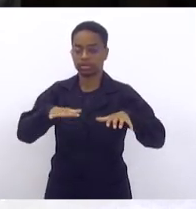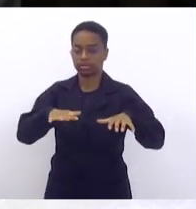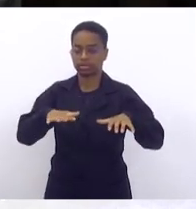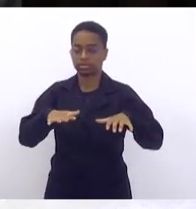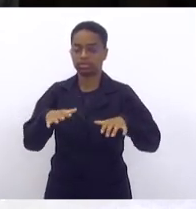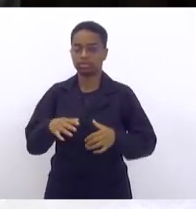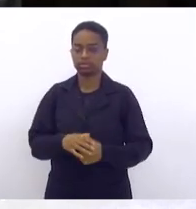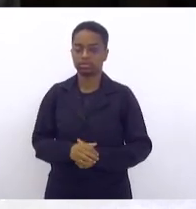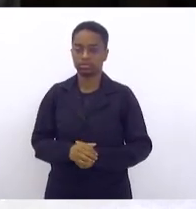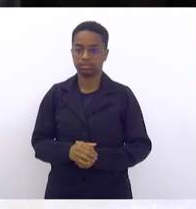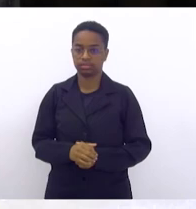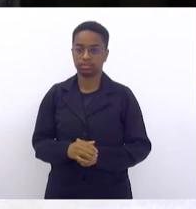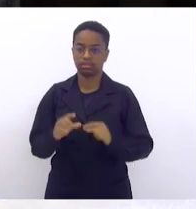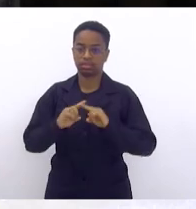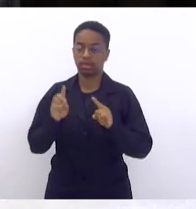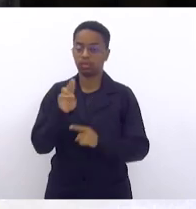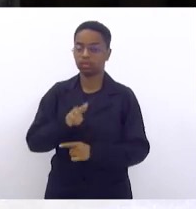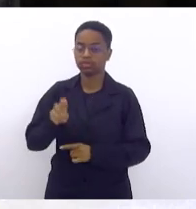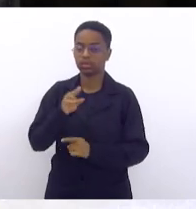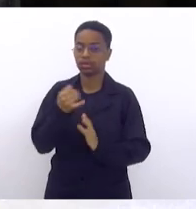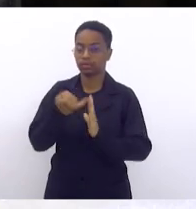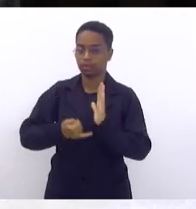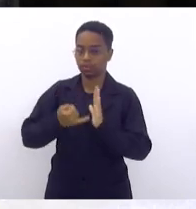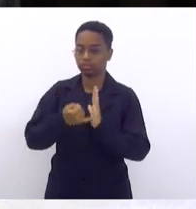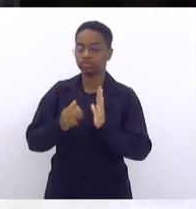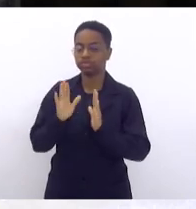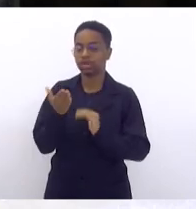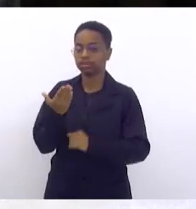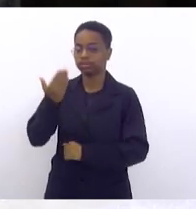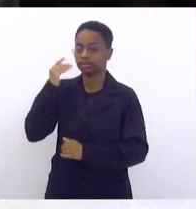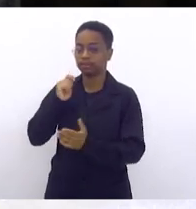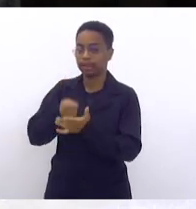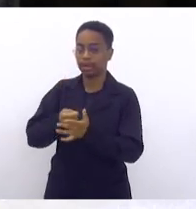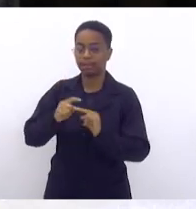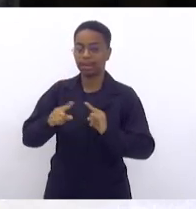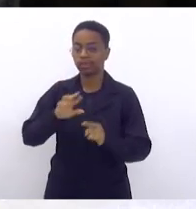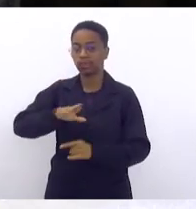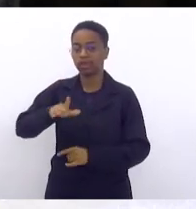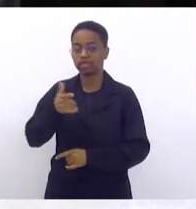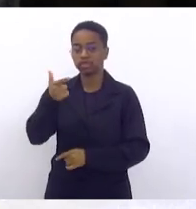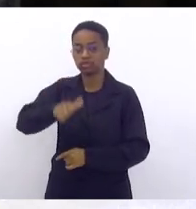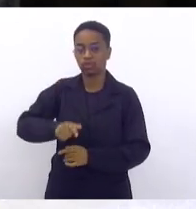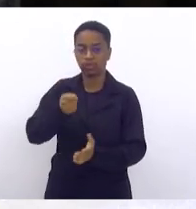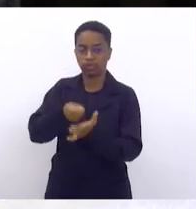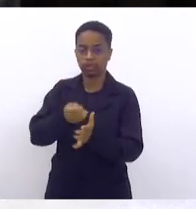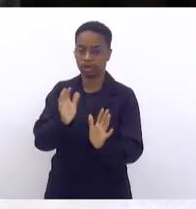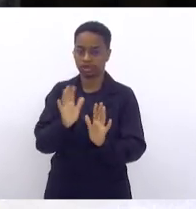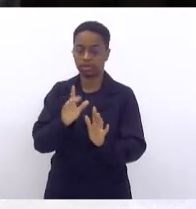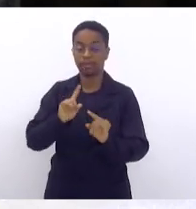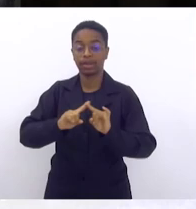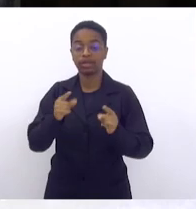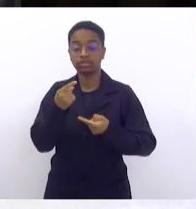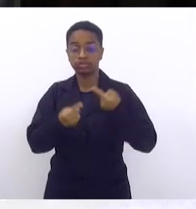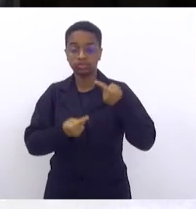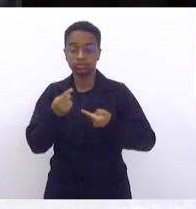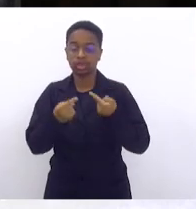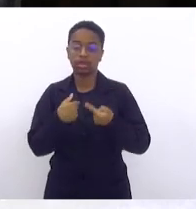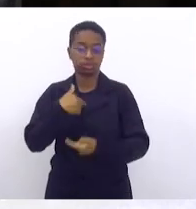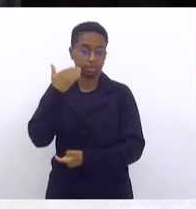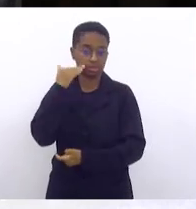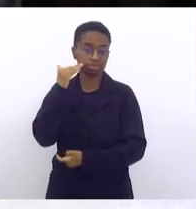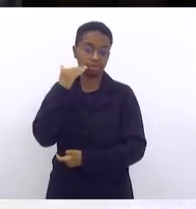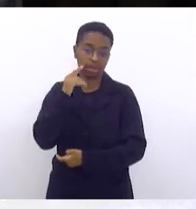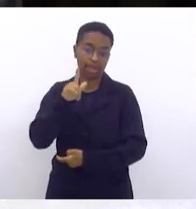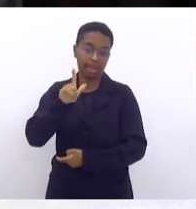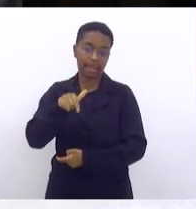com imposto que já foi pago uma vez e não pagá-lo novamente mas isso é uma discussão que eu entendo um pouco mais